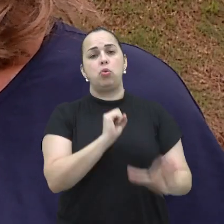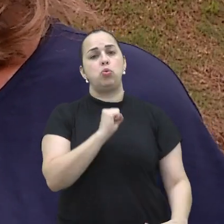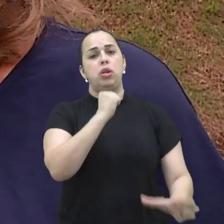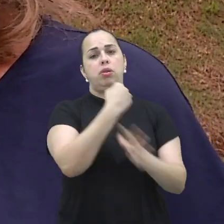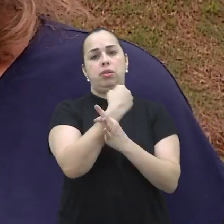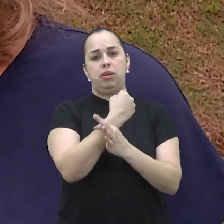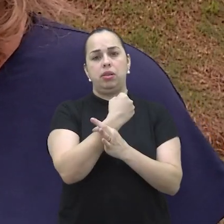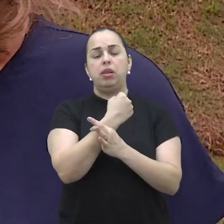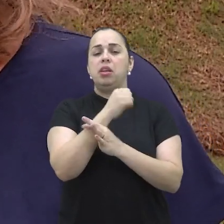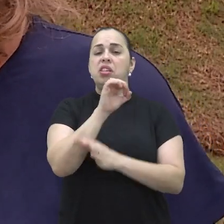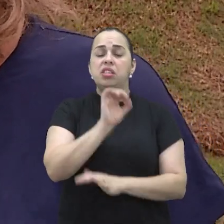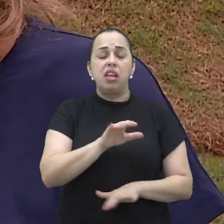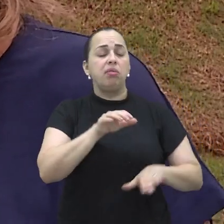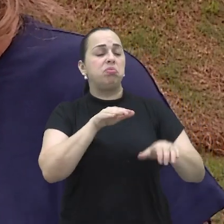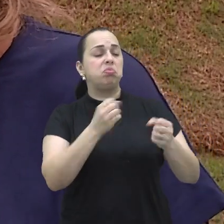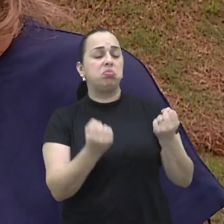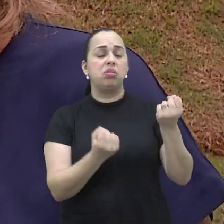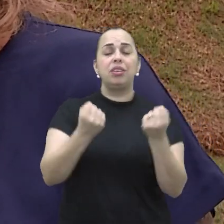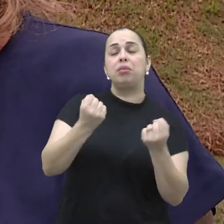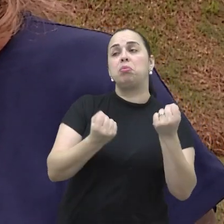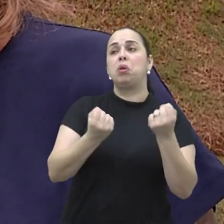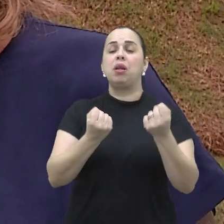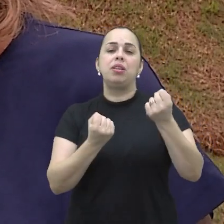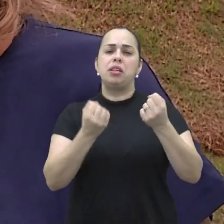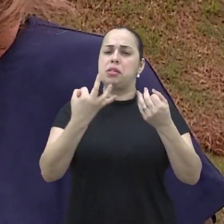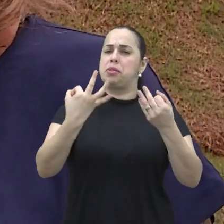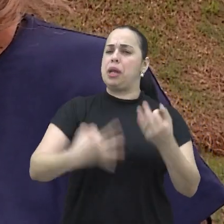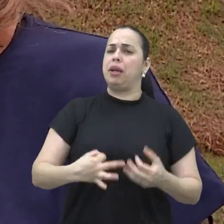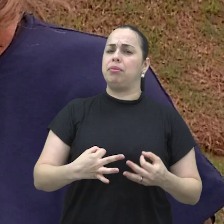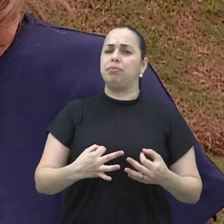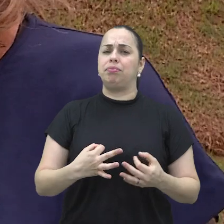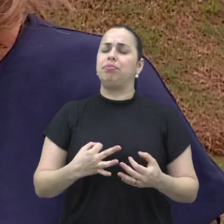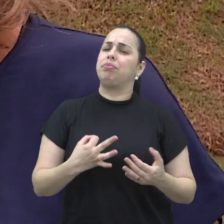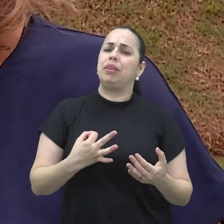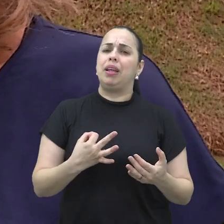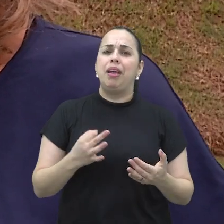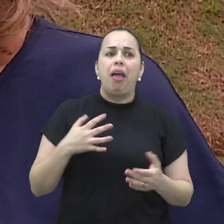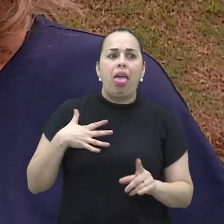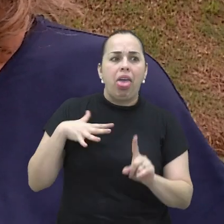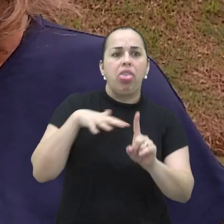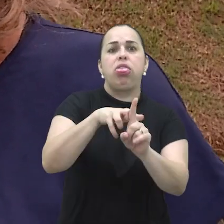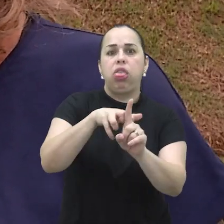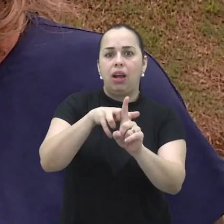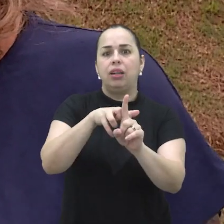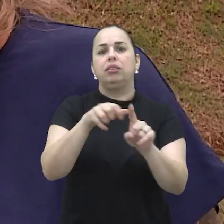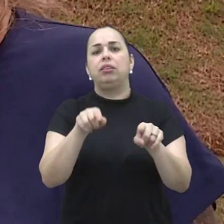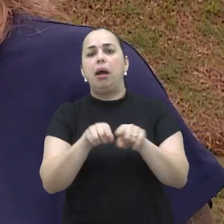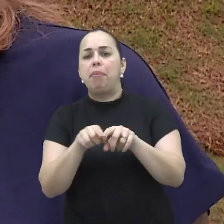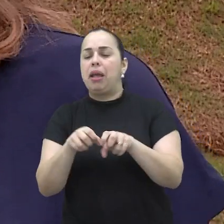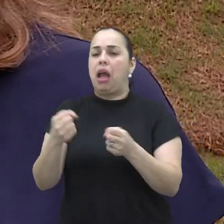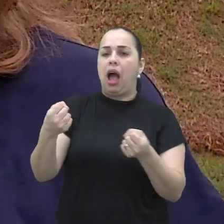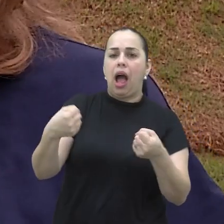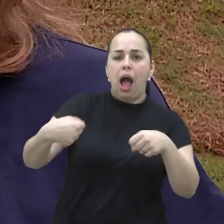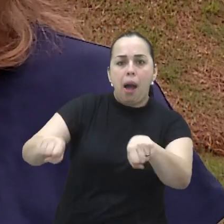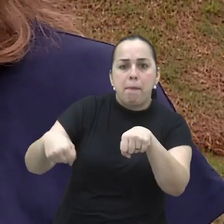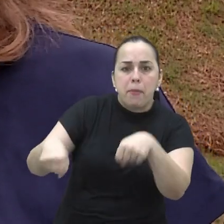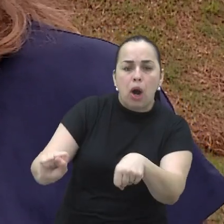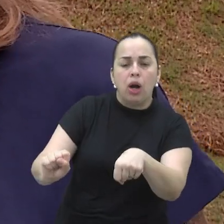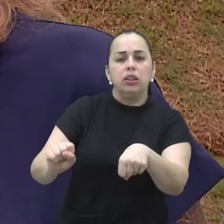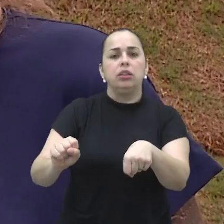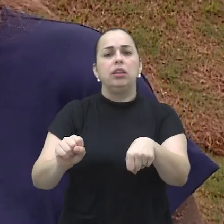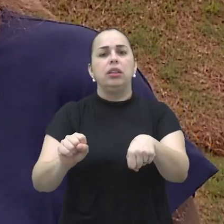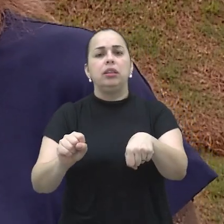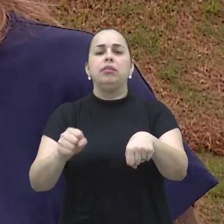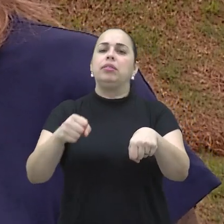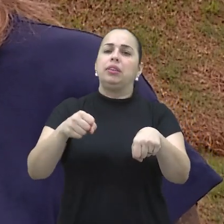segurança. Se você faz tudo certinho, é muito difícil acontecer, né? Tanto do carro como da moto, quem